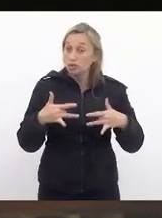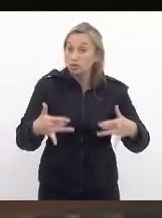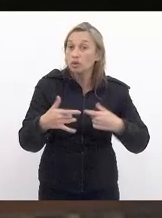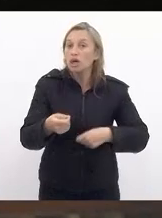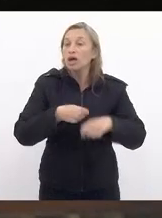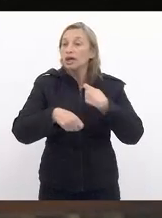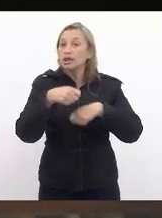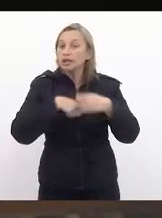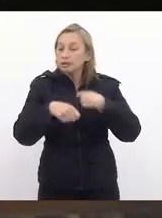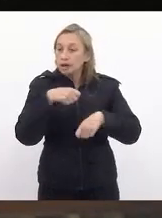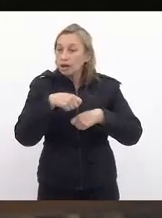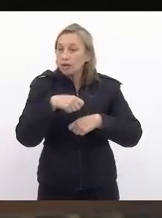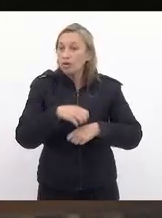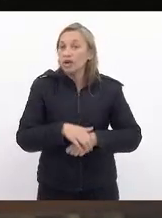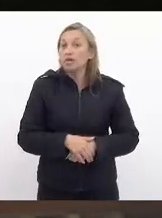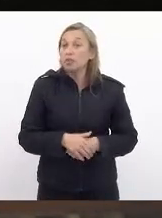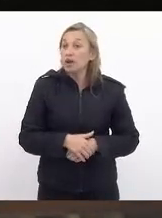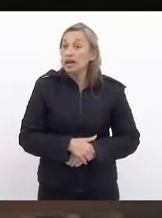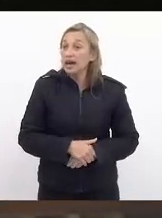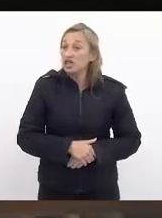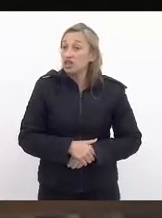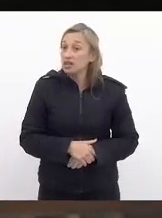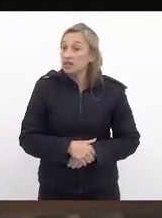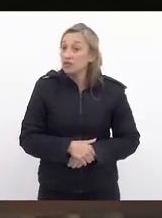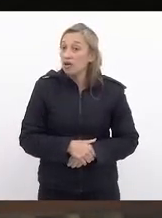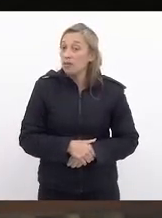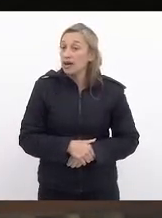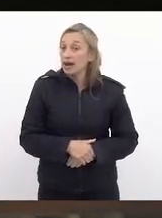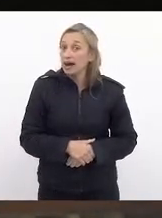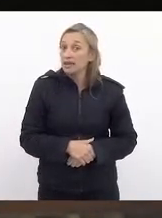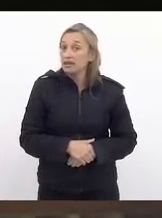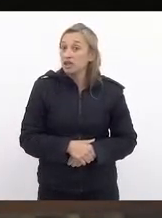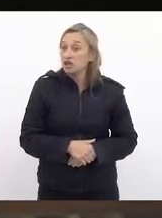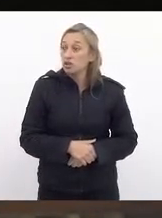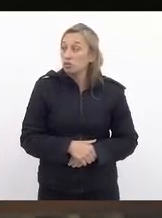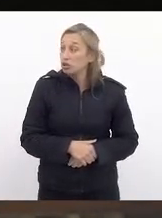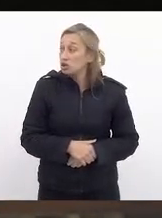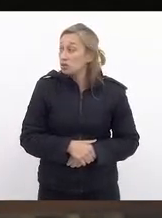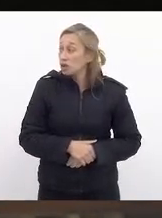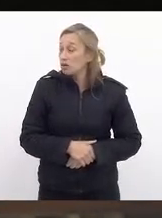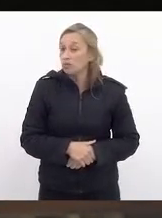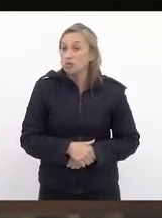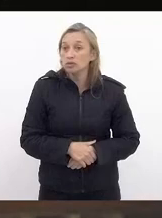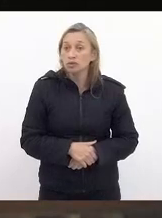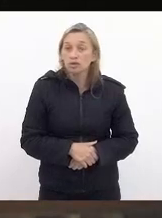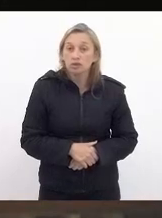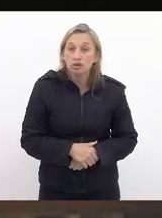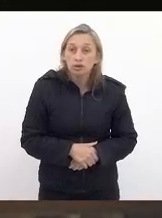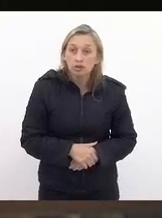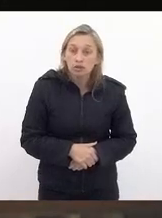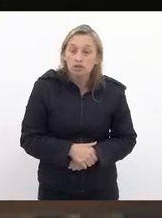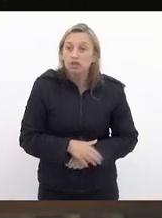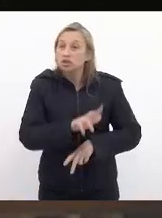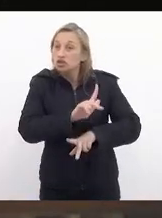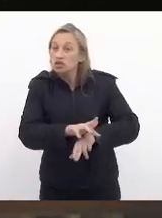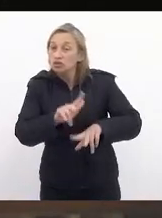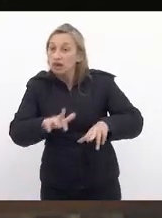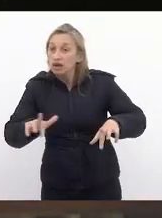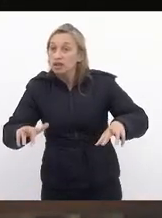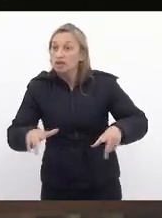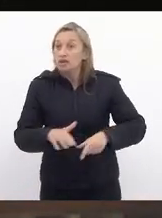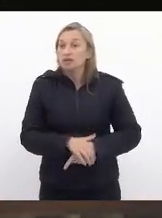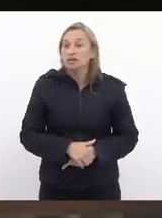economia Popular sustentando a vida de crianças de mulheres de diversos